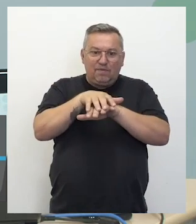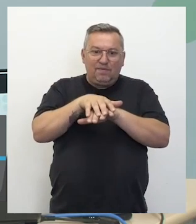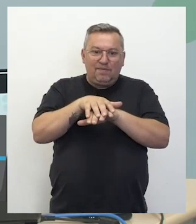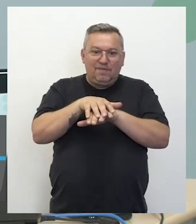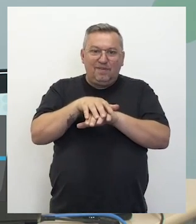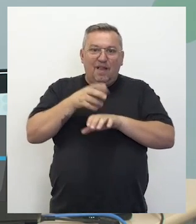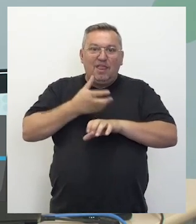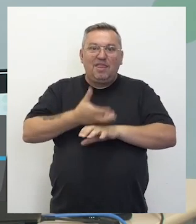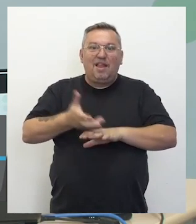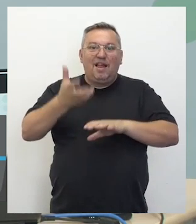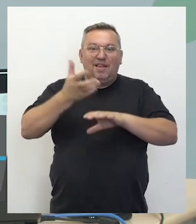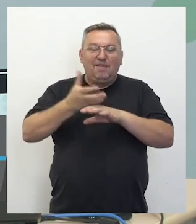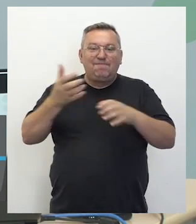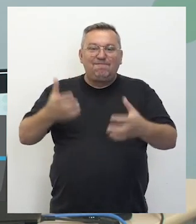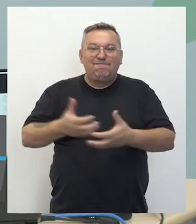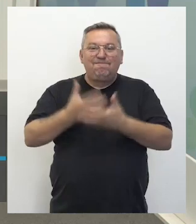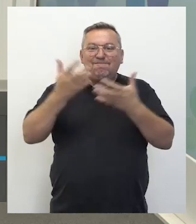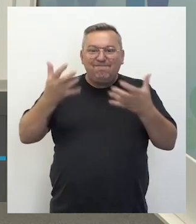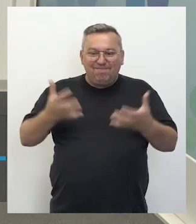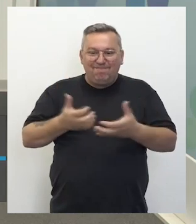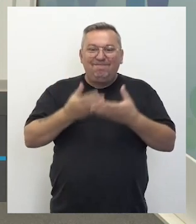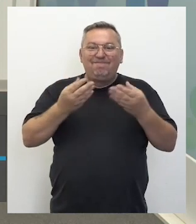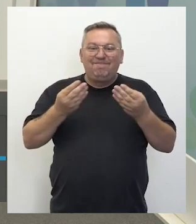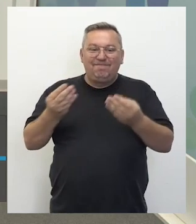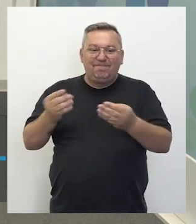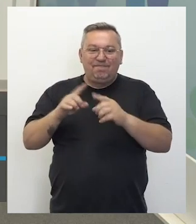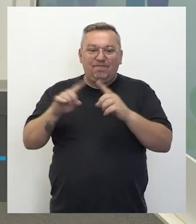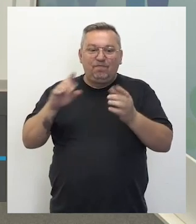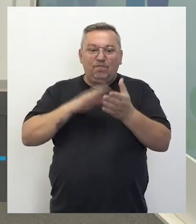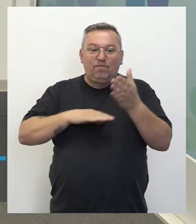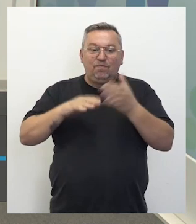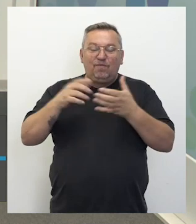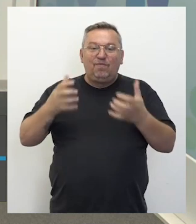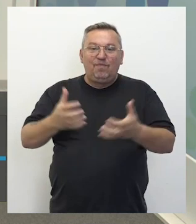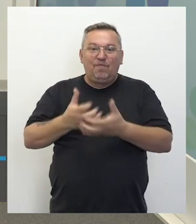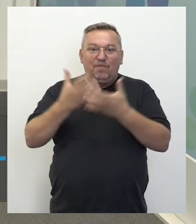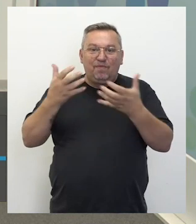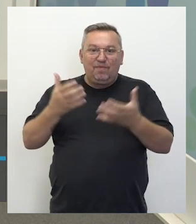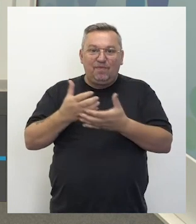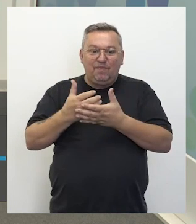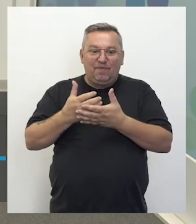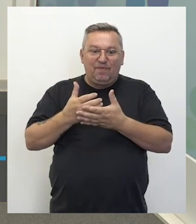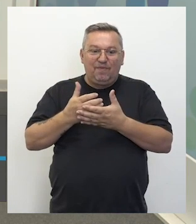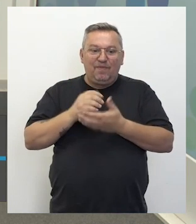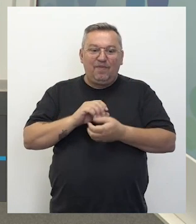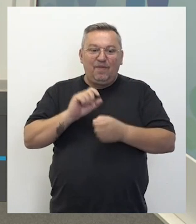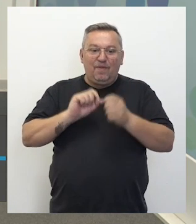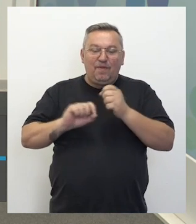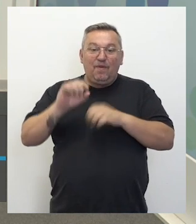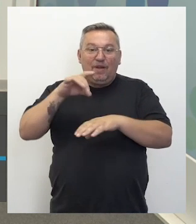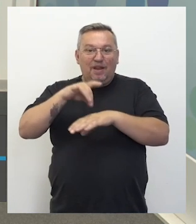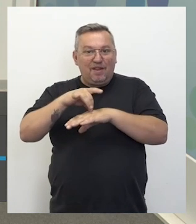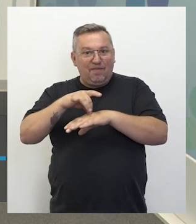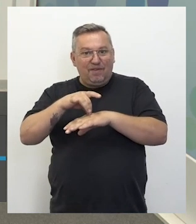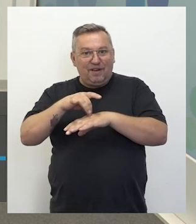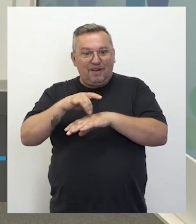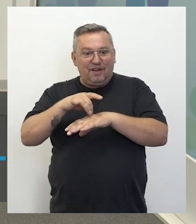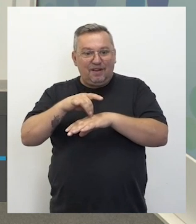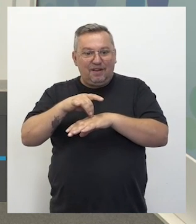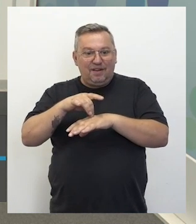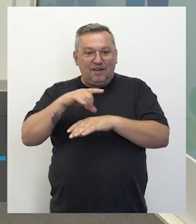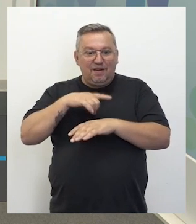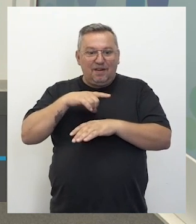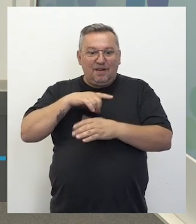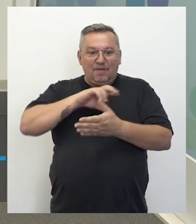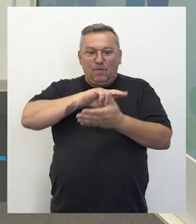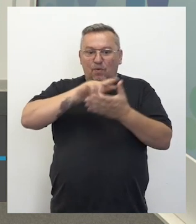para tartaruga. É verdade, já vi muito. Só que toda tartaruga, ela é onívora ou carnívora. O que é onívoro? Onívoro